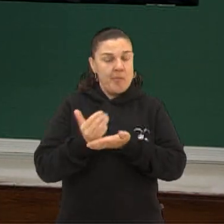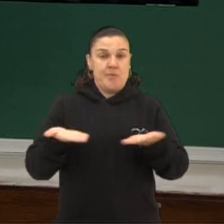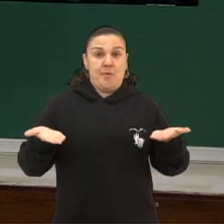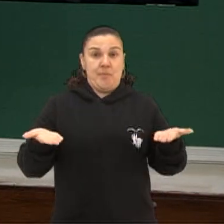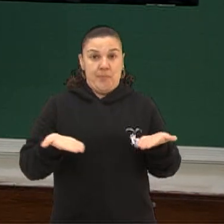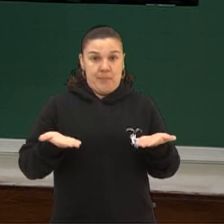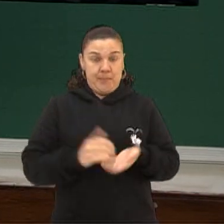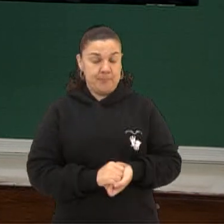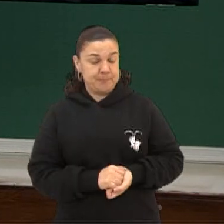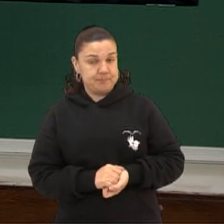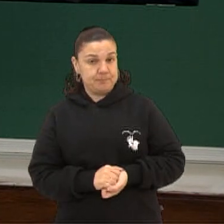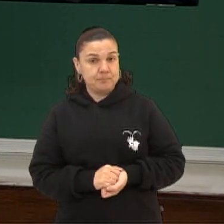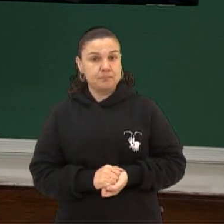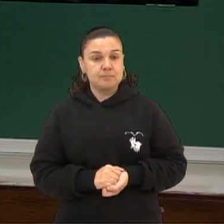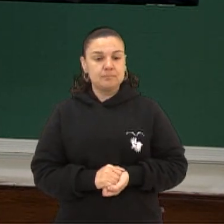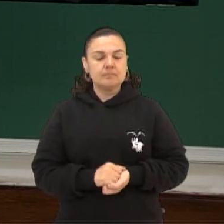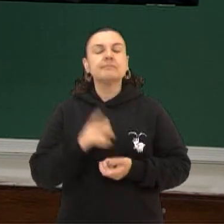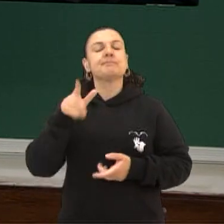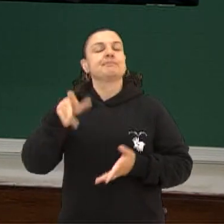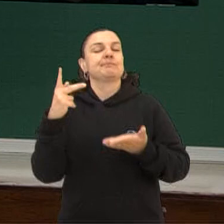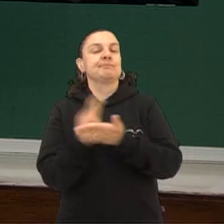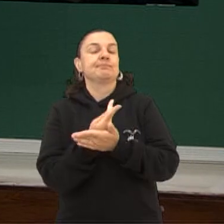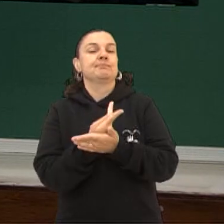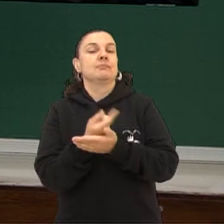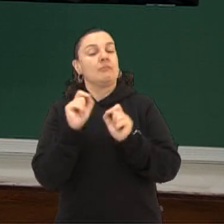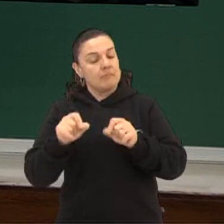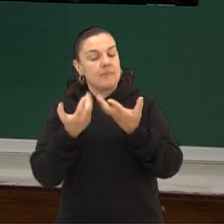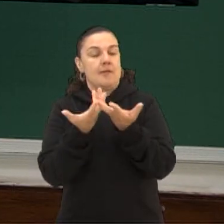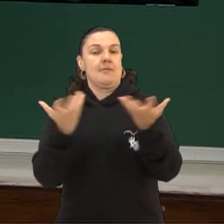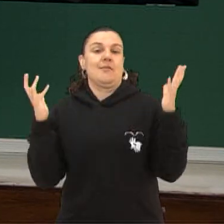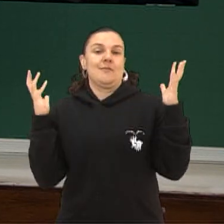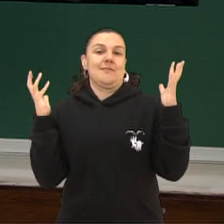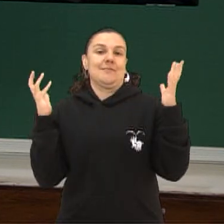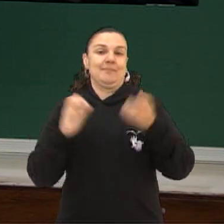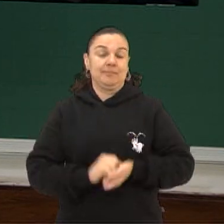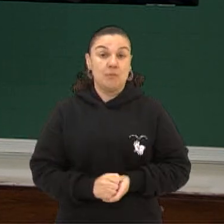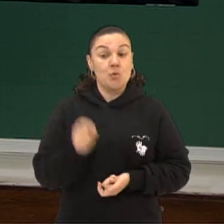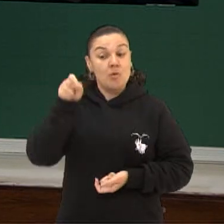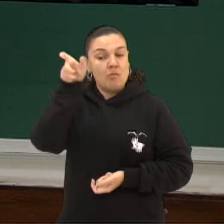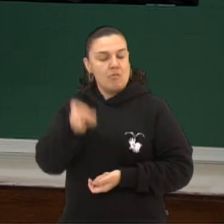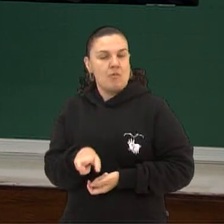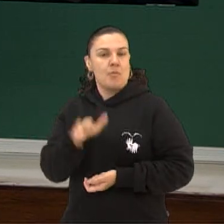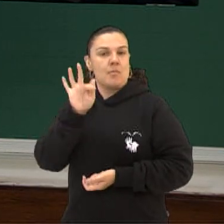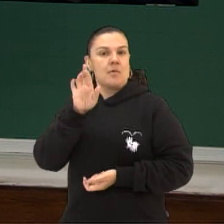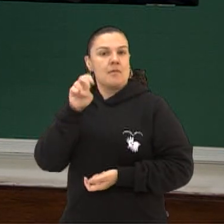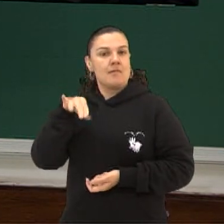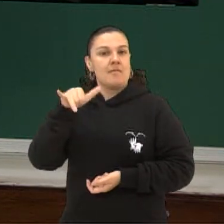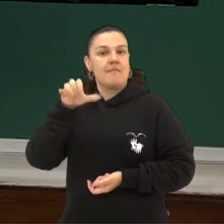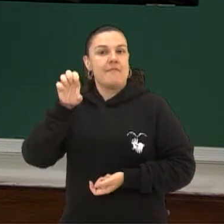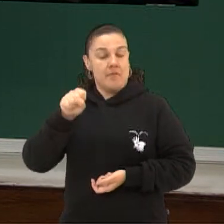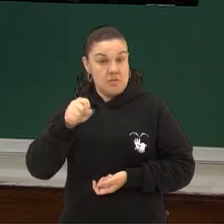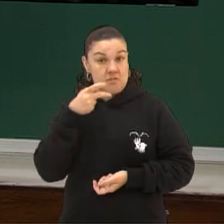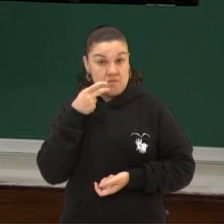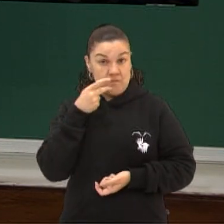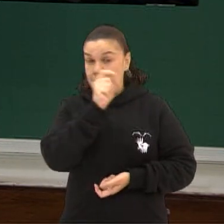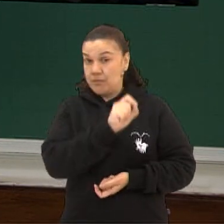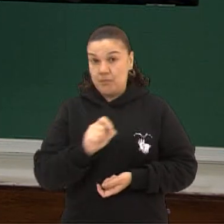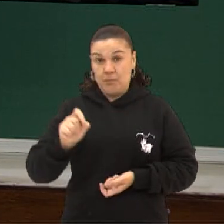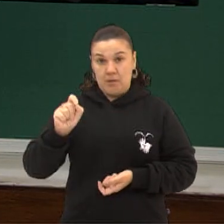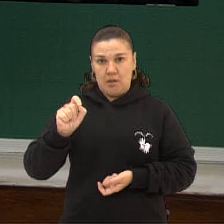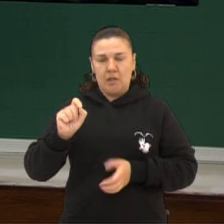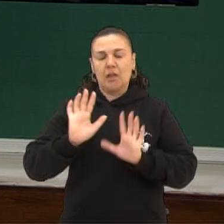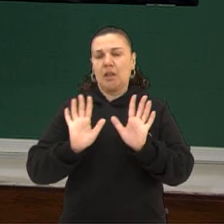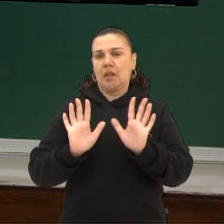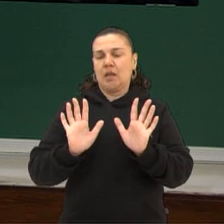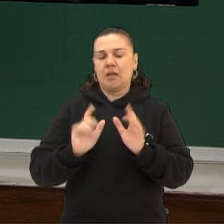modernidade, a gente tem agido dessa forma com a natureza. O que o Francis Bacon tinha proposto anteriormente não